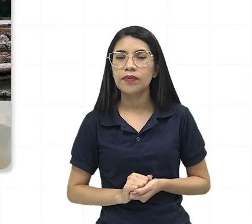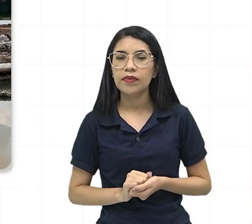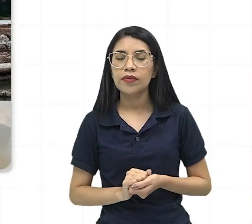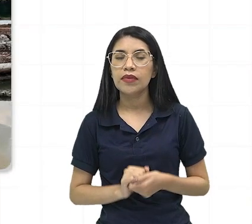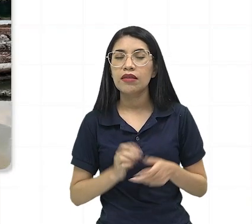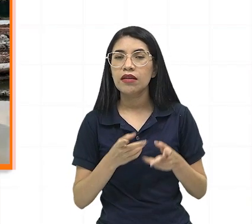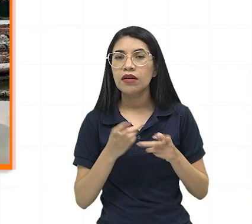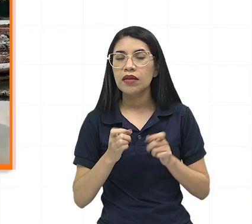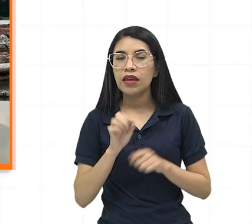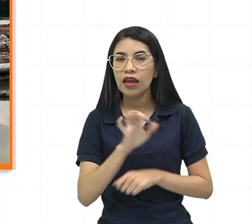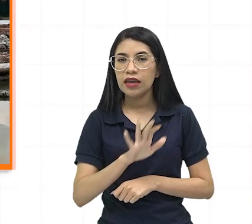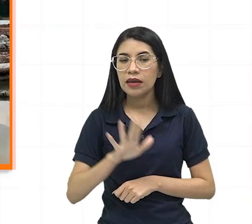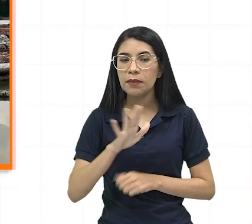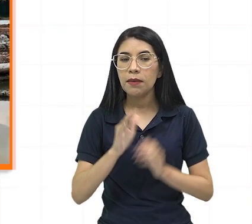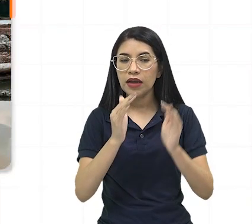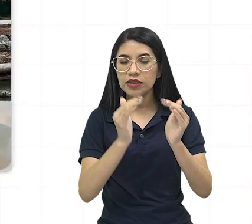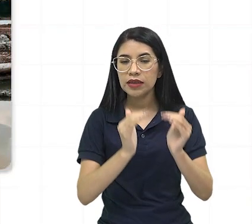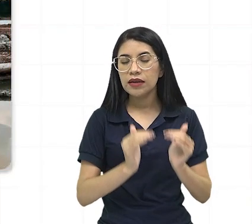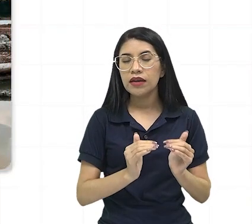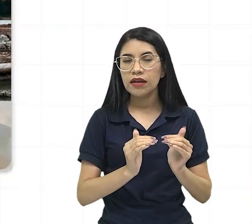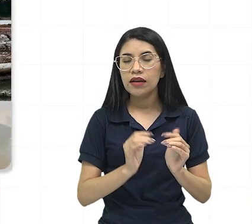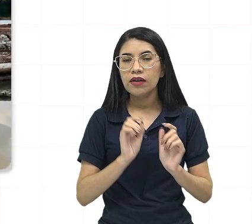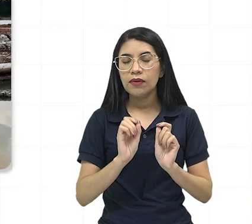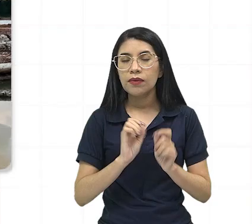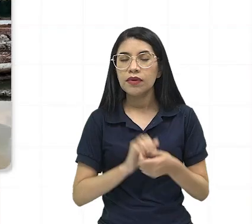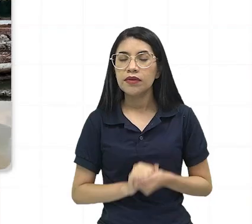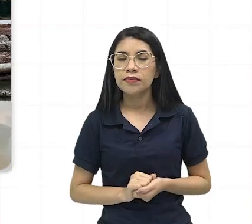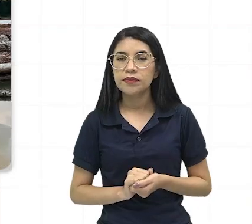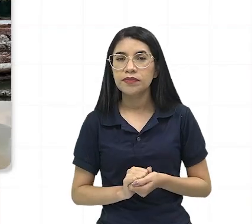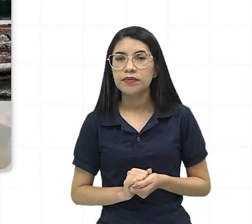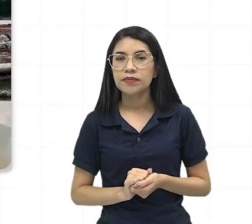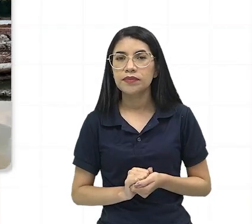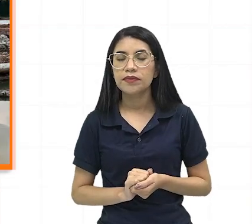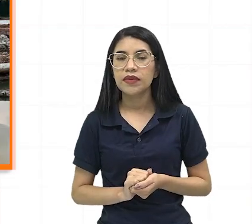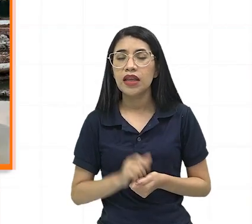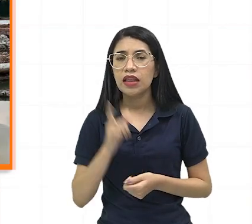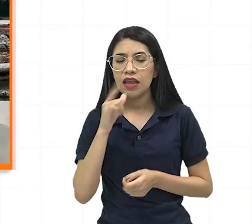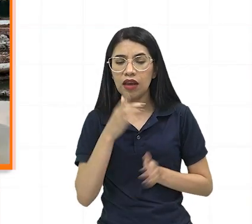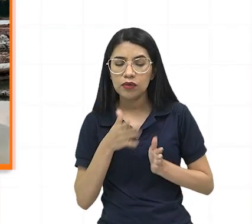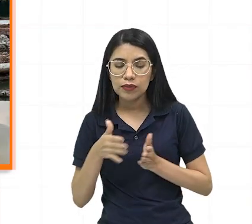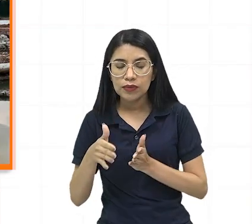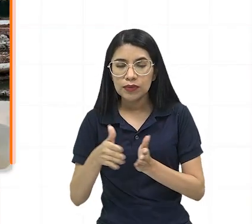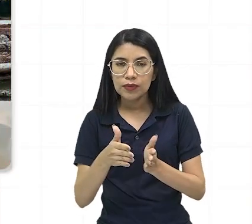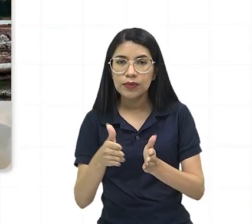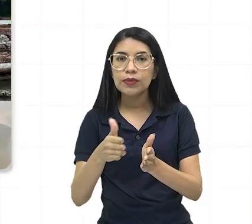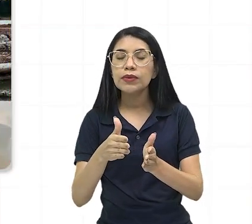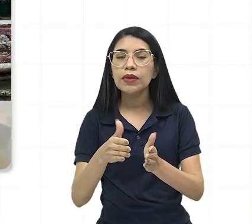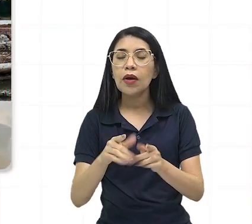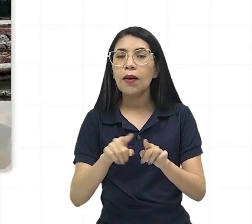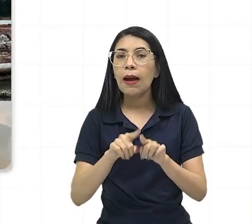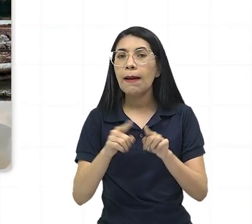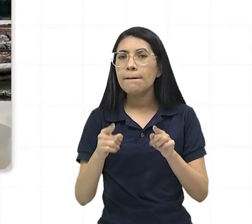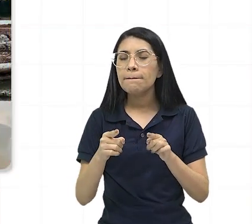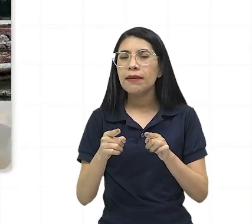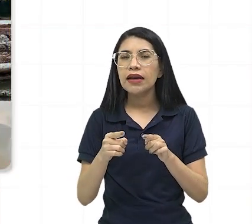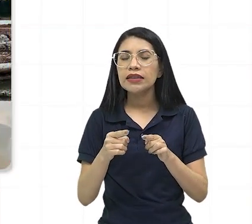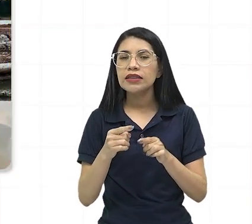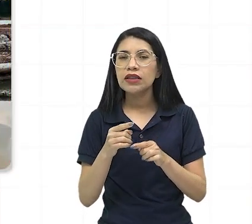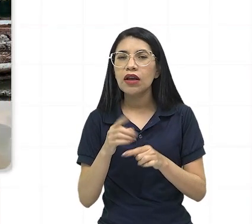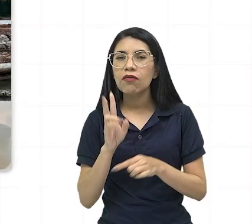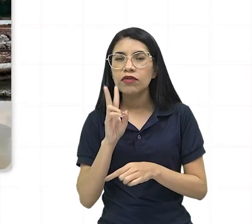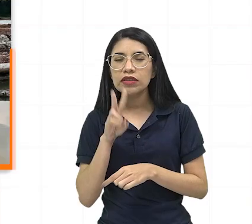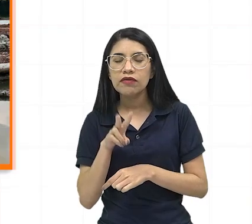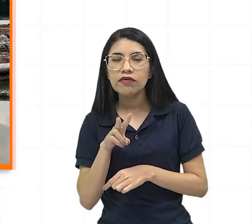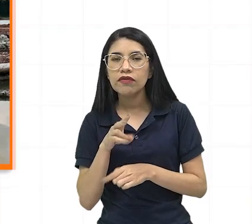observa ali a foto de baixo, do lado direito da sua tela. Um rio Mas esse rio que você menos vê nesse